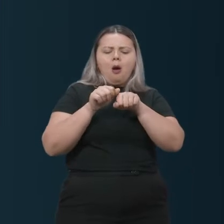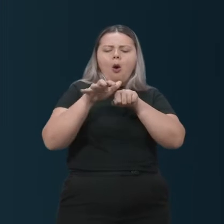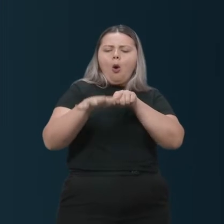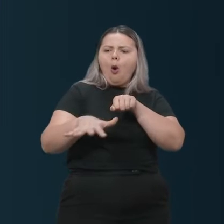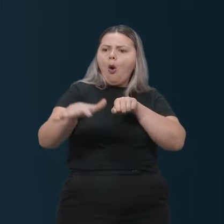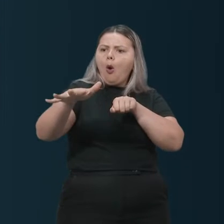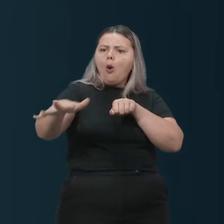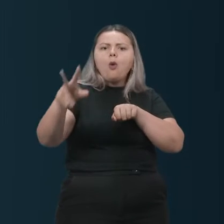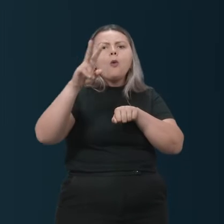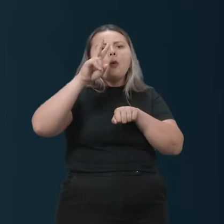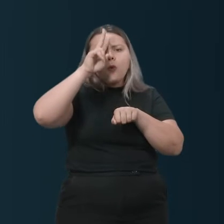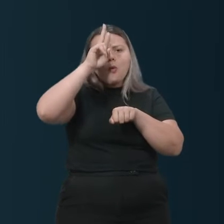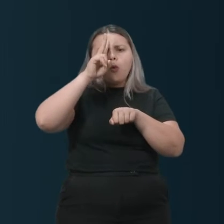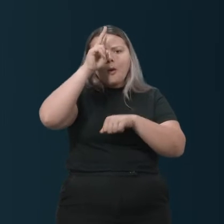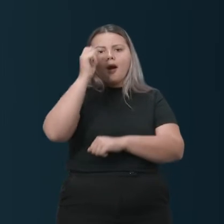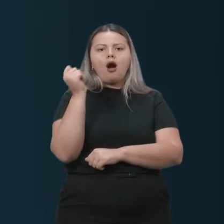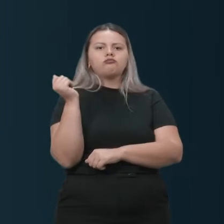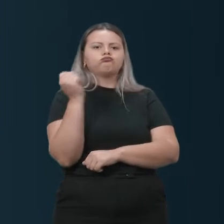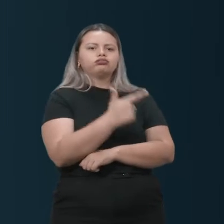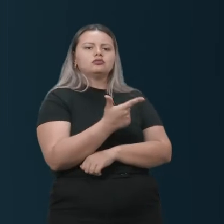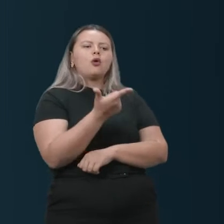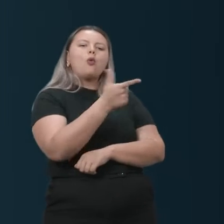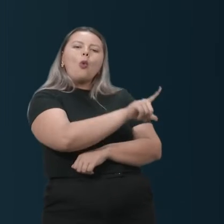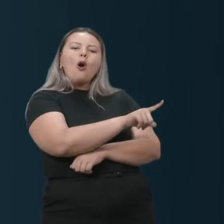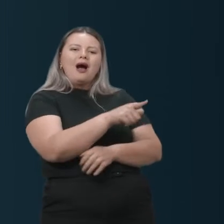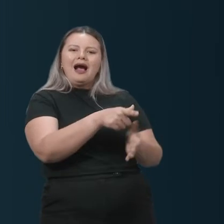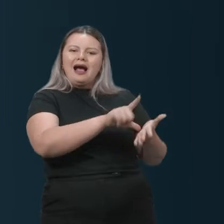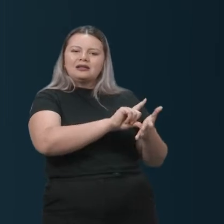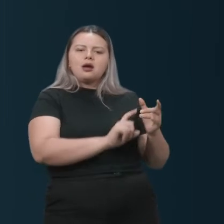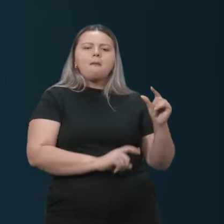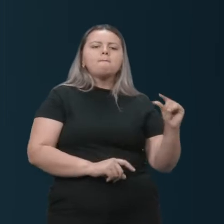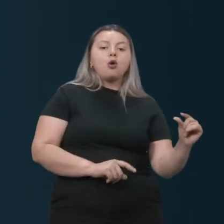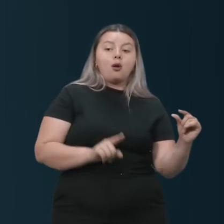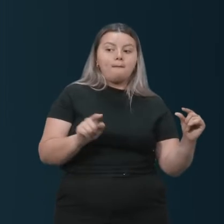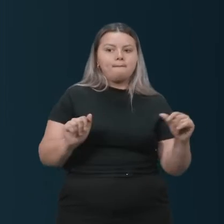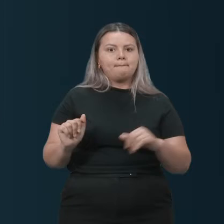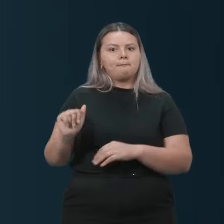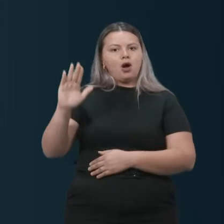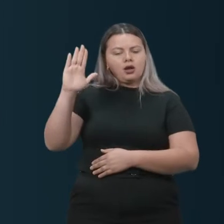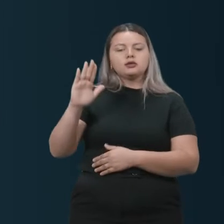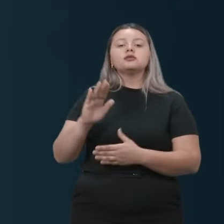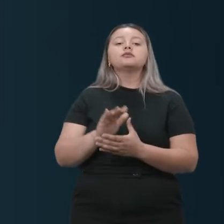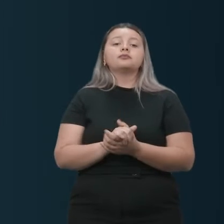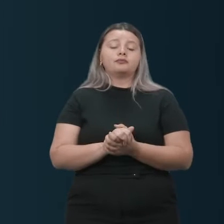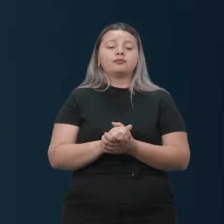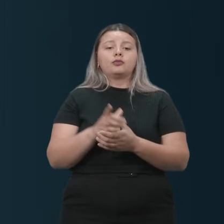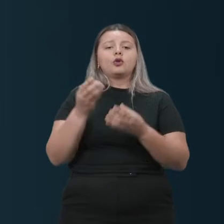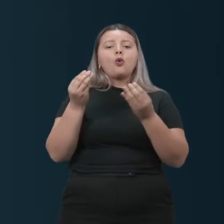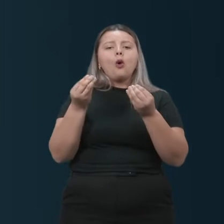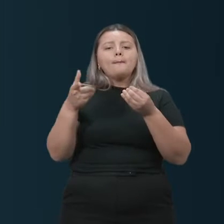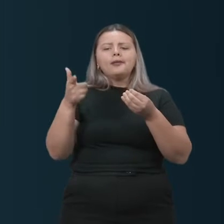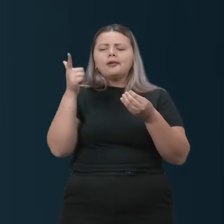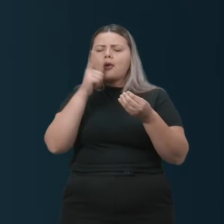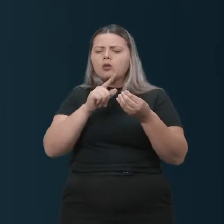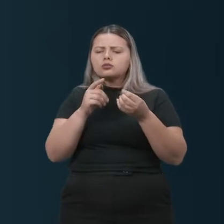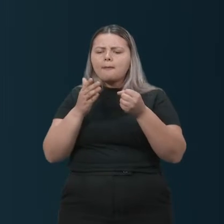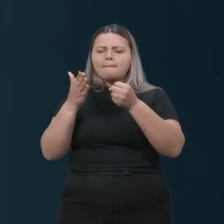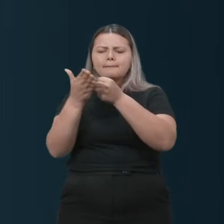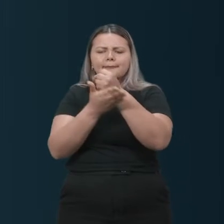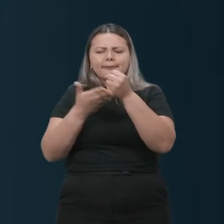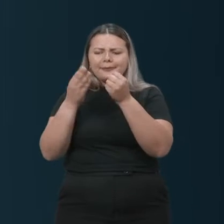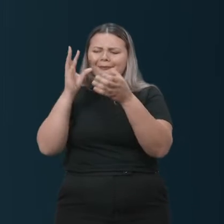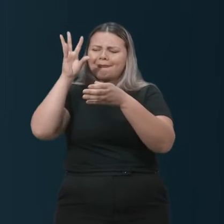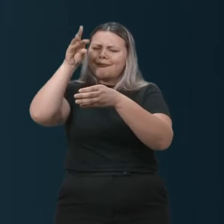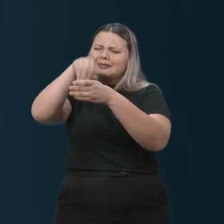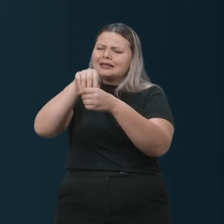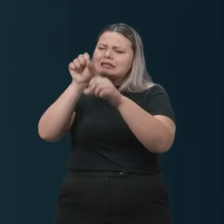muitos prolongamentos, muito mais que os oligodendrócitos. E além da função básica de